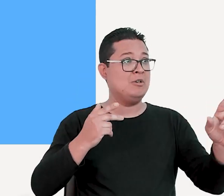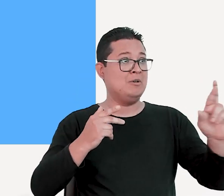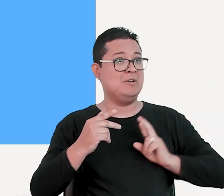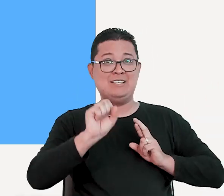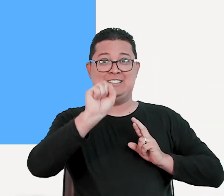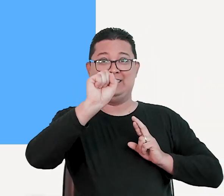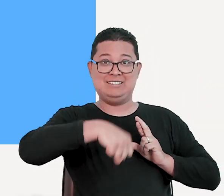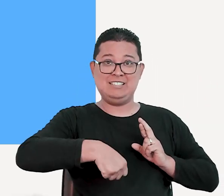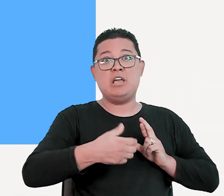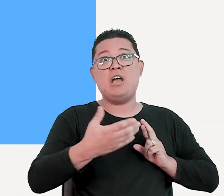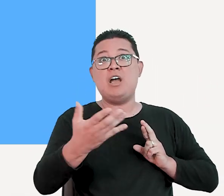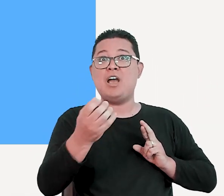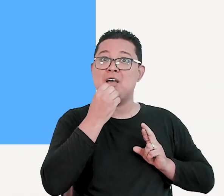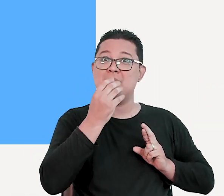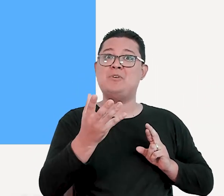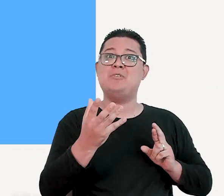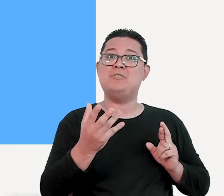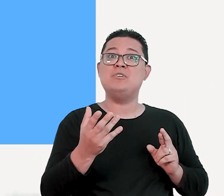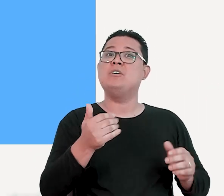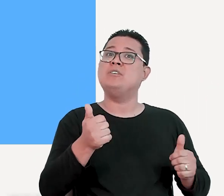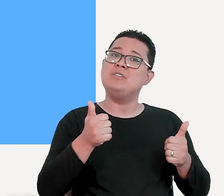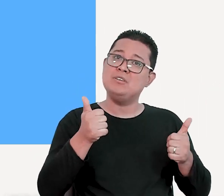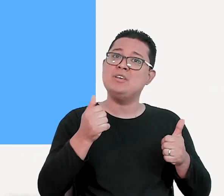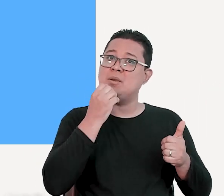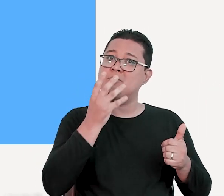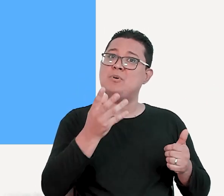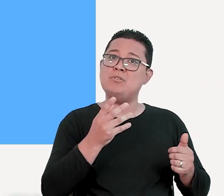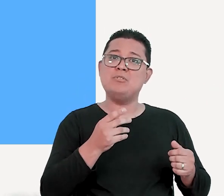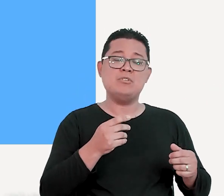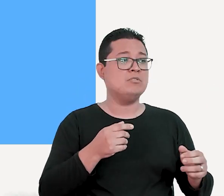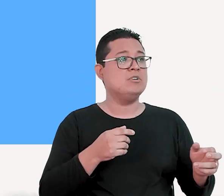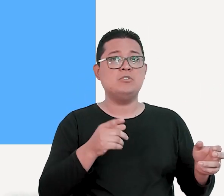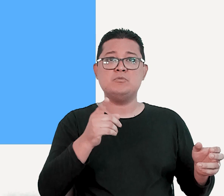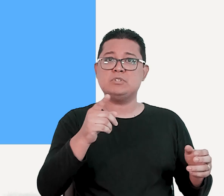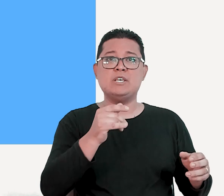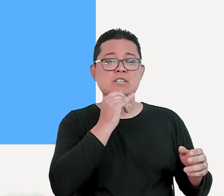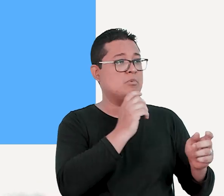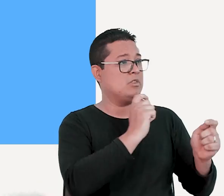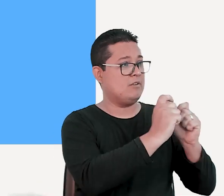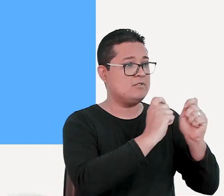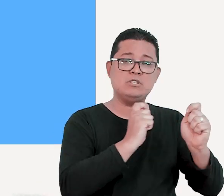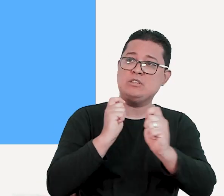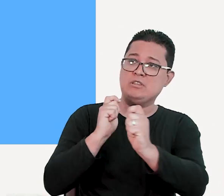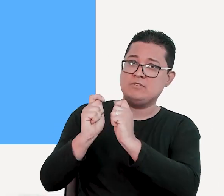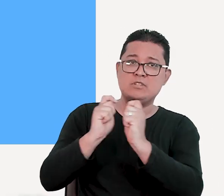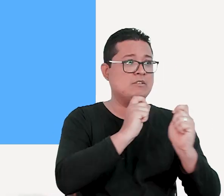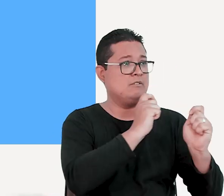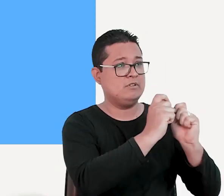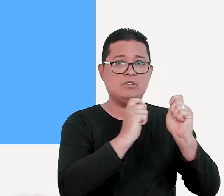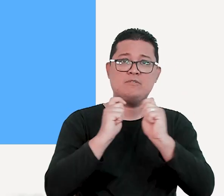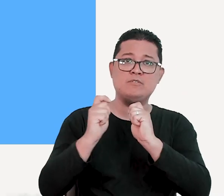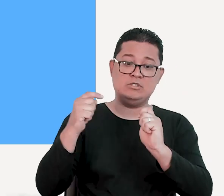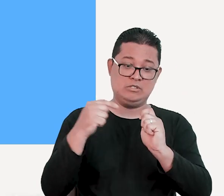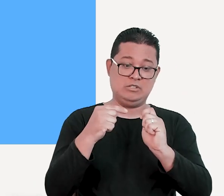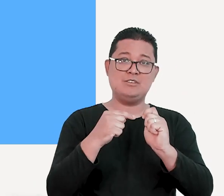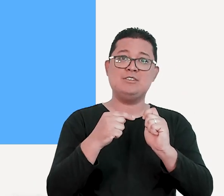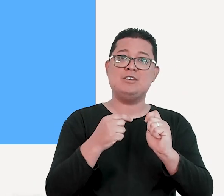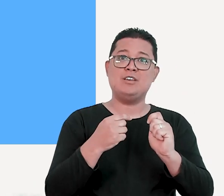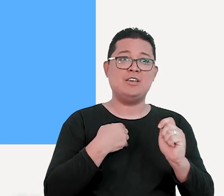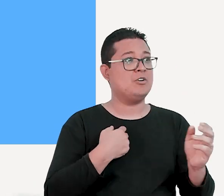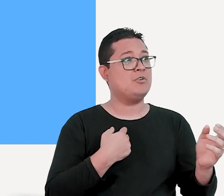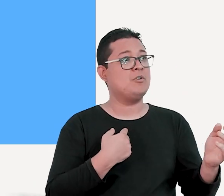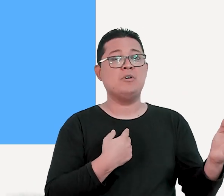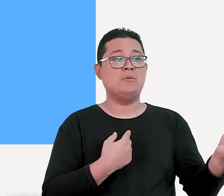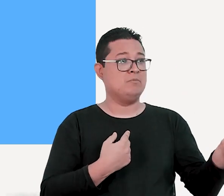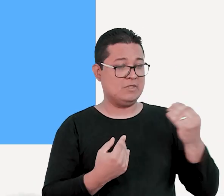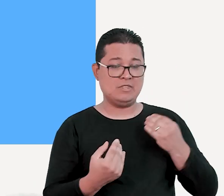né? Você vai treinando para entrevistas, que dominar a entrevista é uma arte também. Com certeza. Entrevista a gente faz até passar,